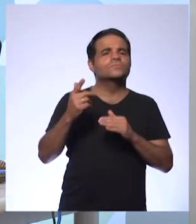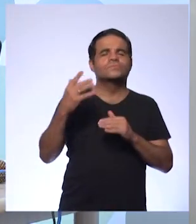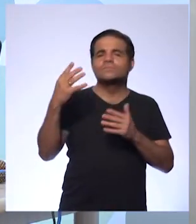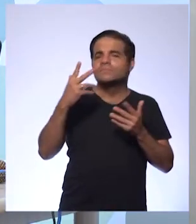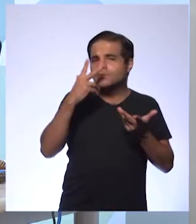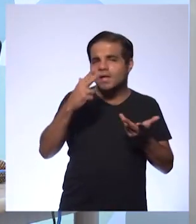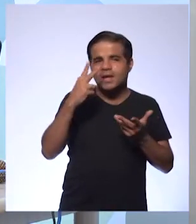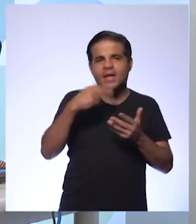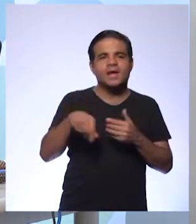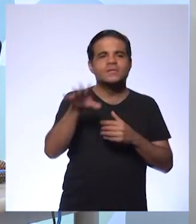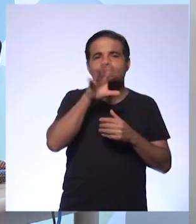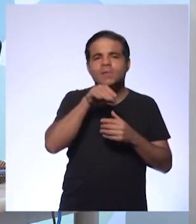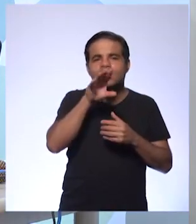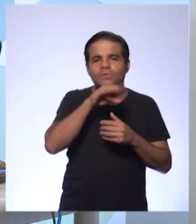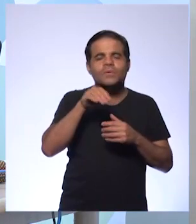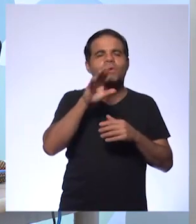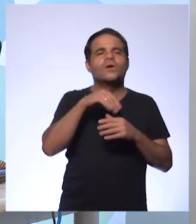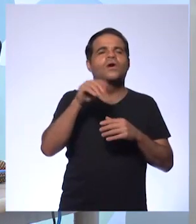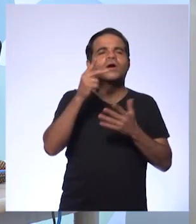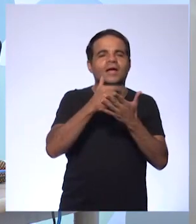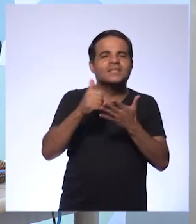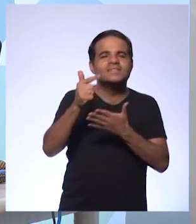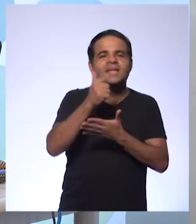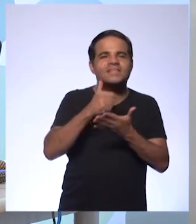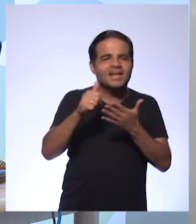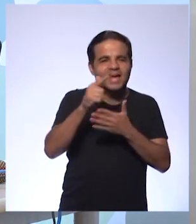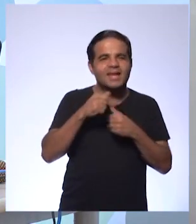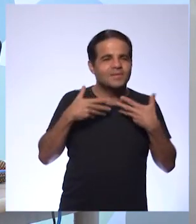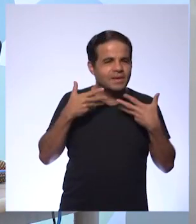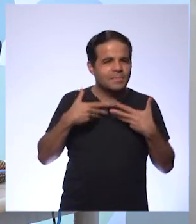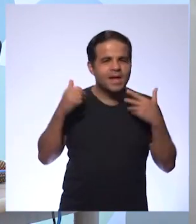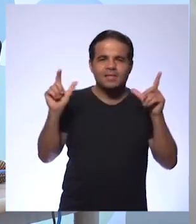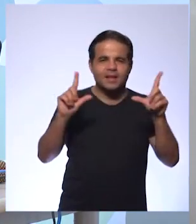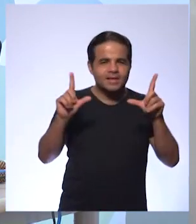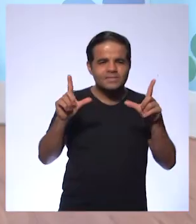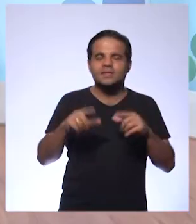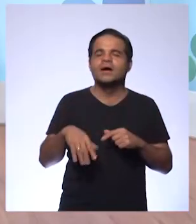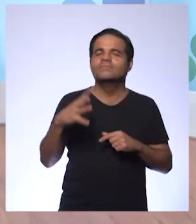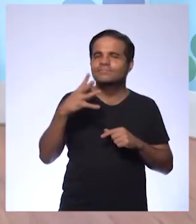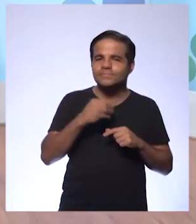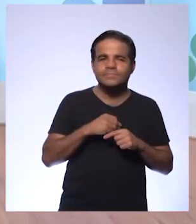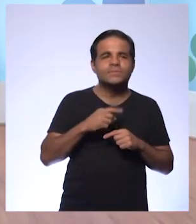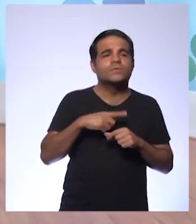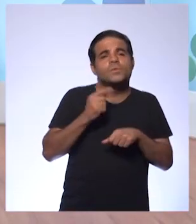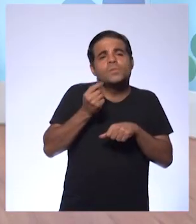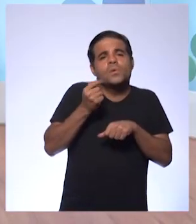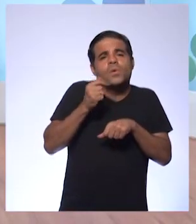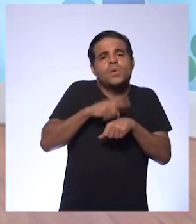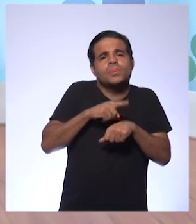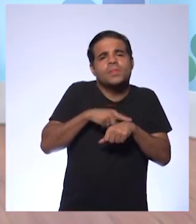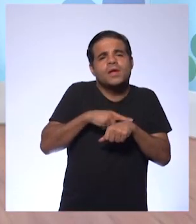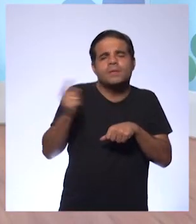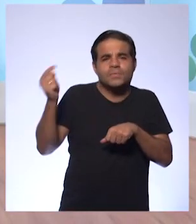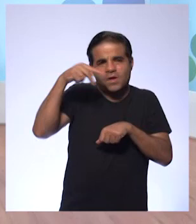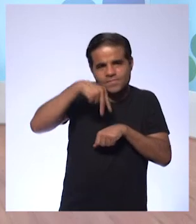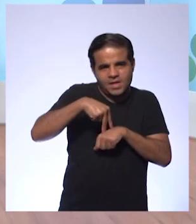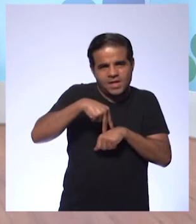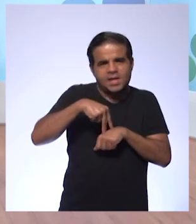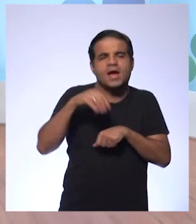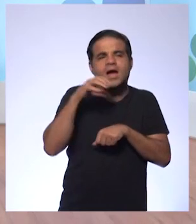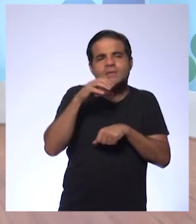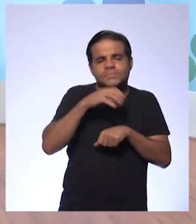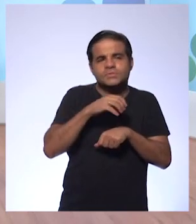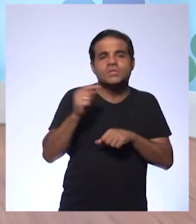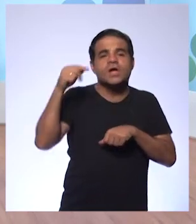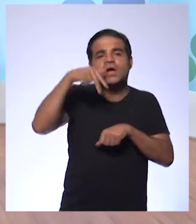parece dubladora daqueles desenhos, não é? Tá animados, isso, uma graça. Olha, eu tenho pouco tempo, mas eu vim aqui, rapidinho, bora.